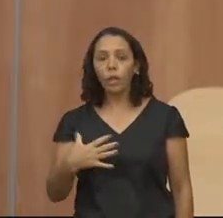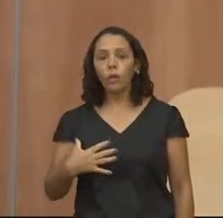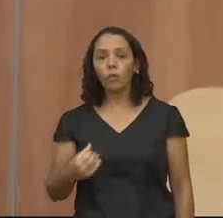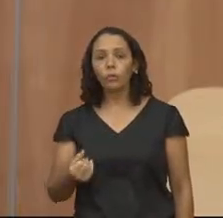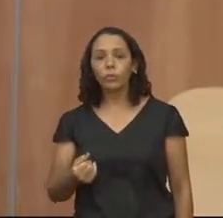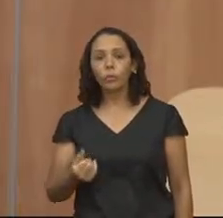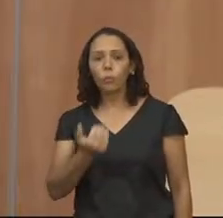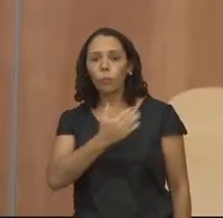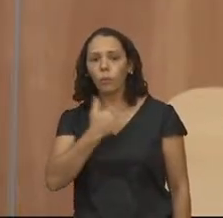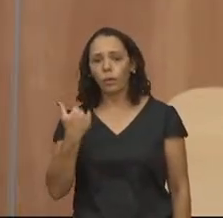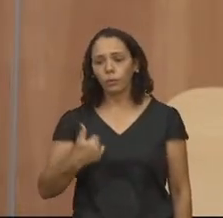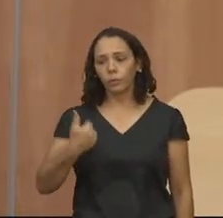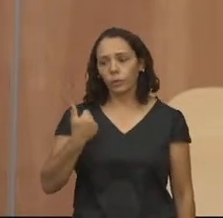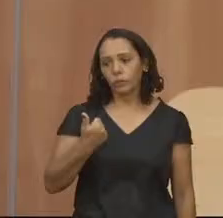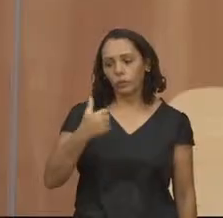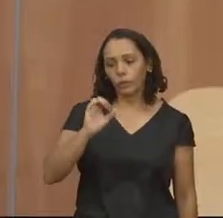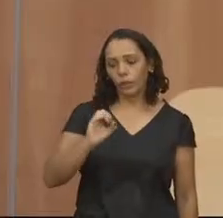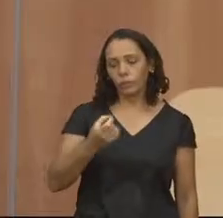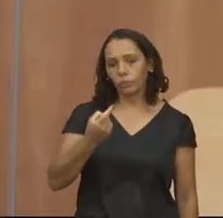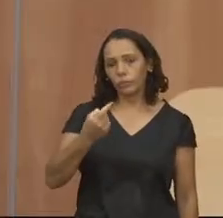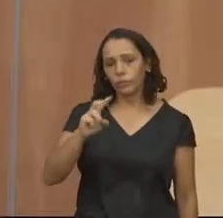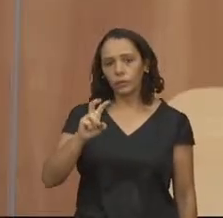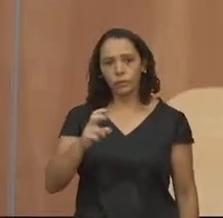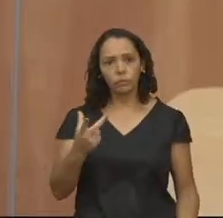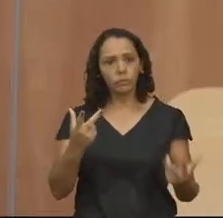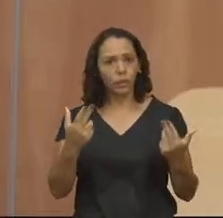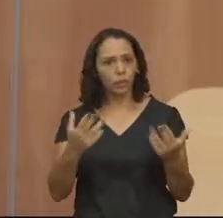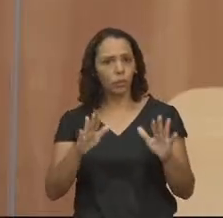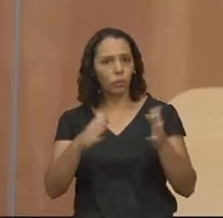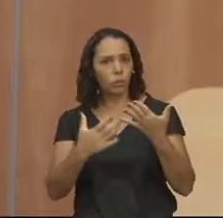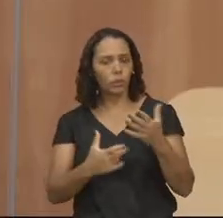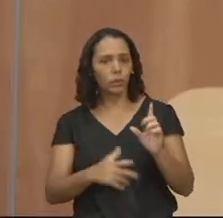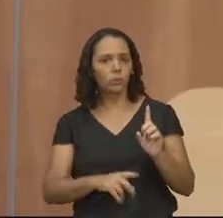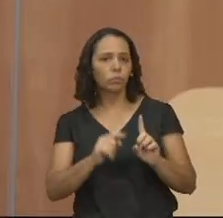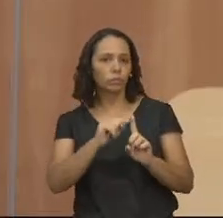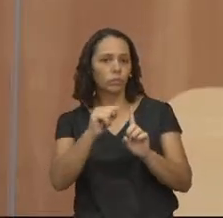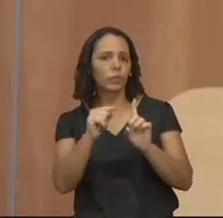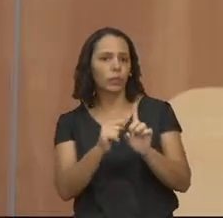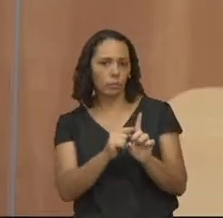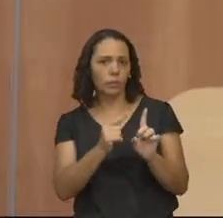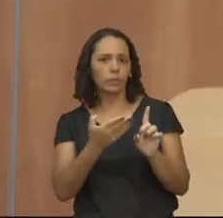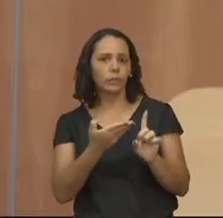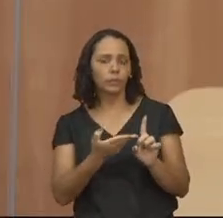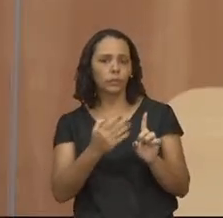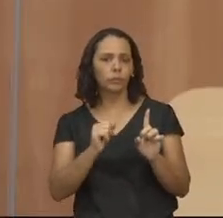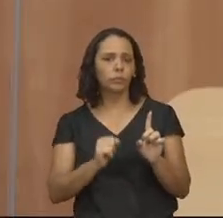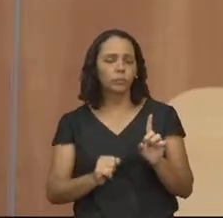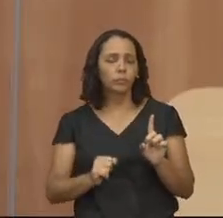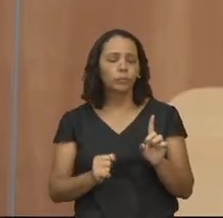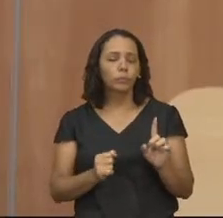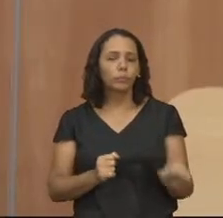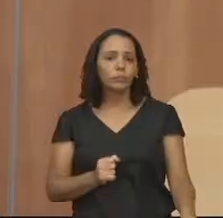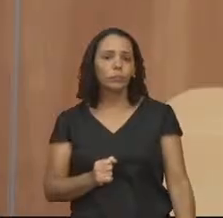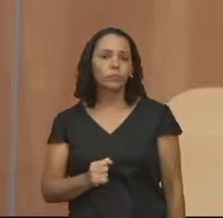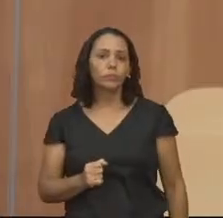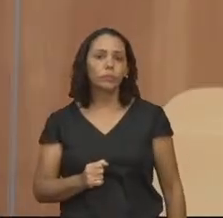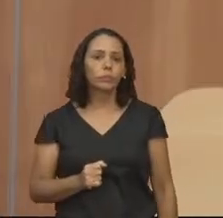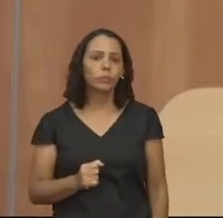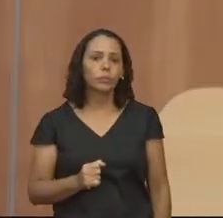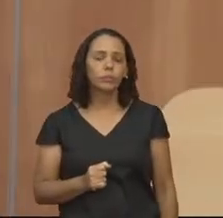15 anos, é a mesma dor da mãe que perde, né, o seu filho antes de 20 semanas, né,